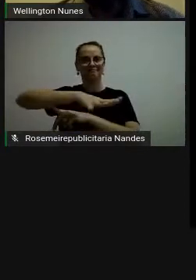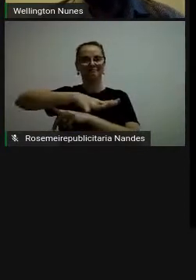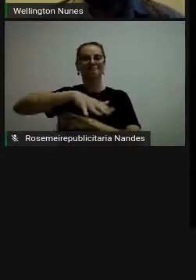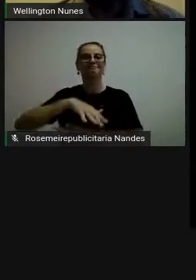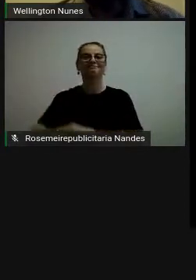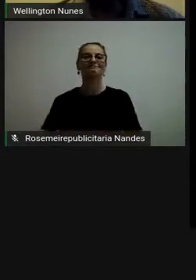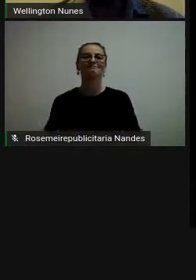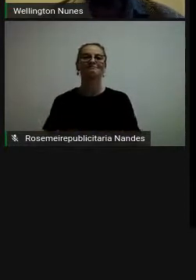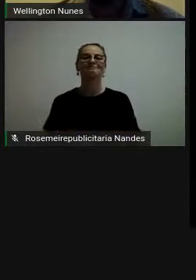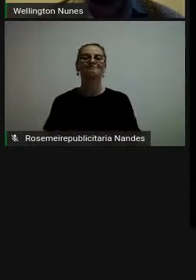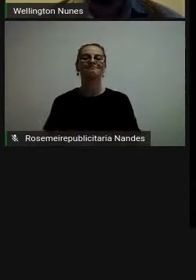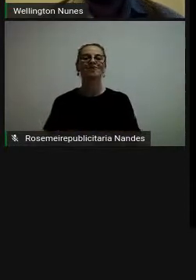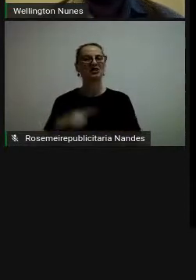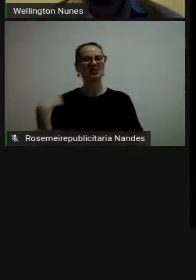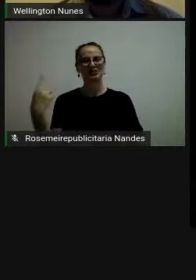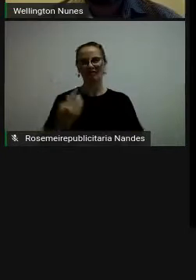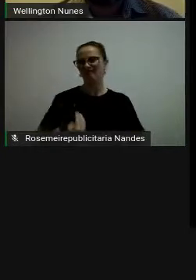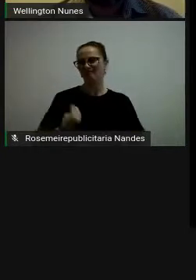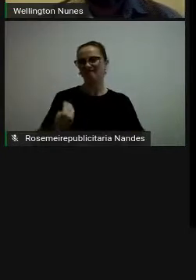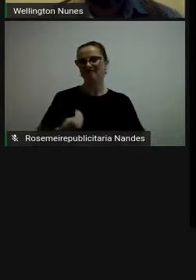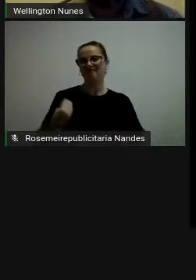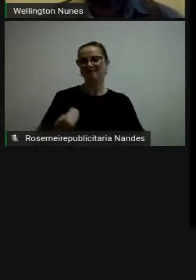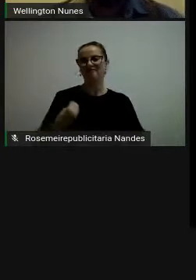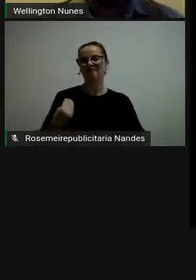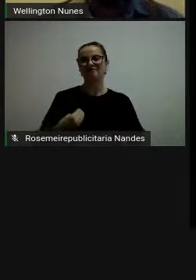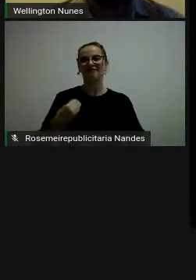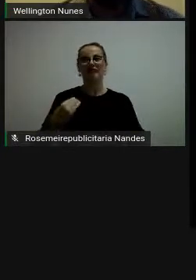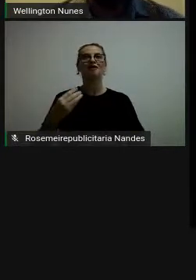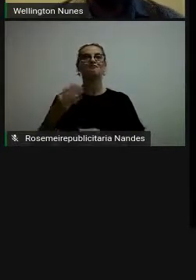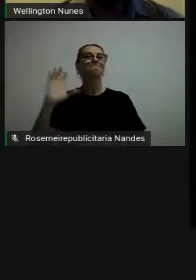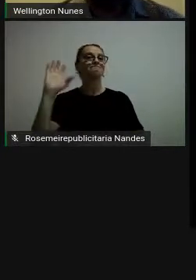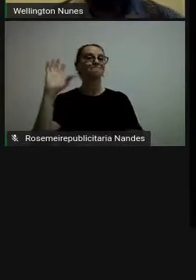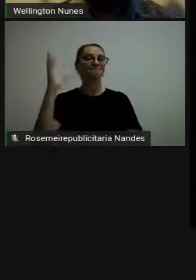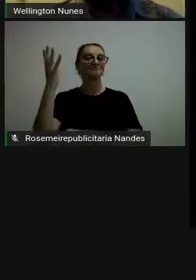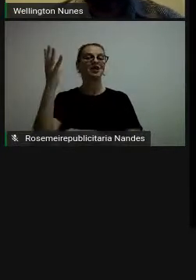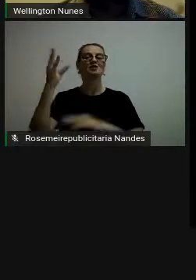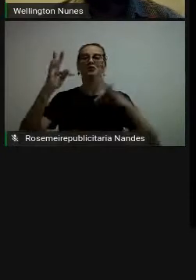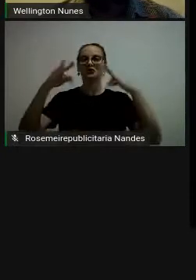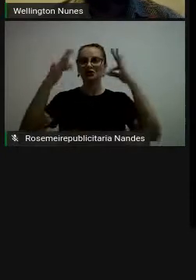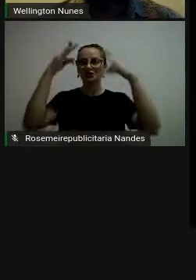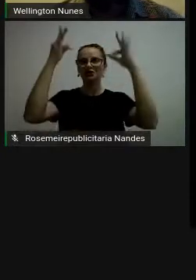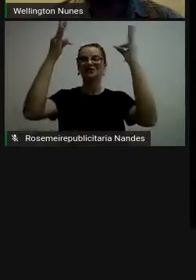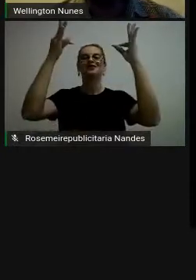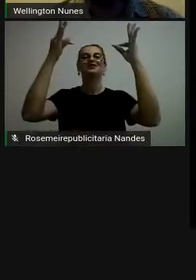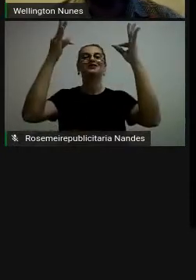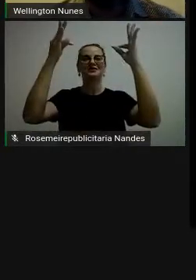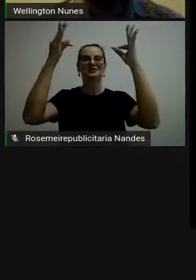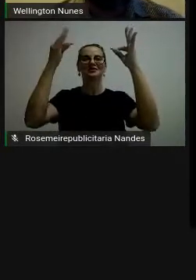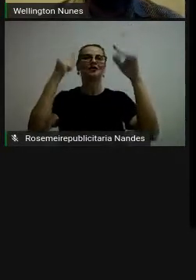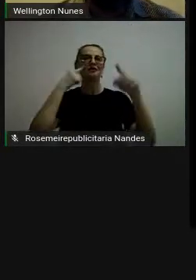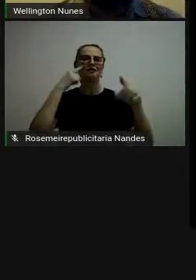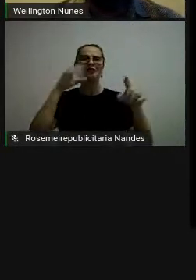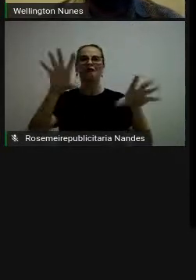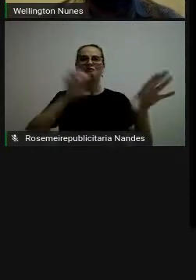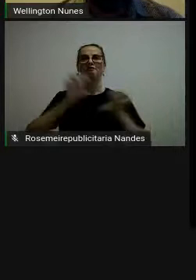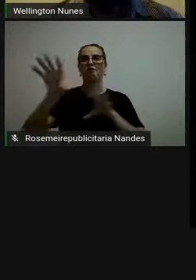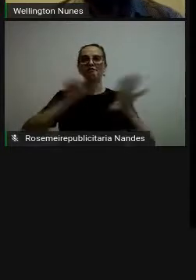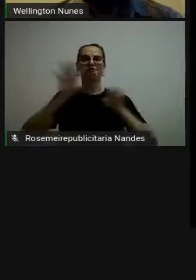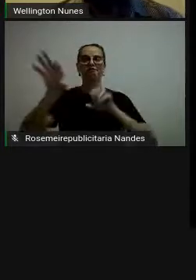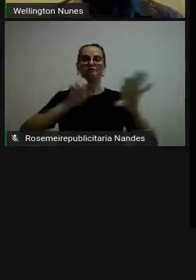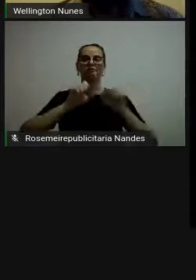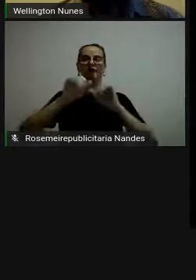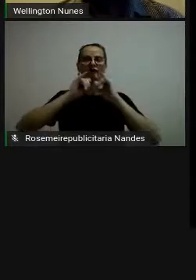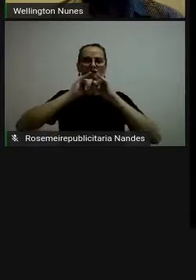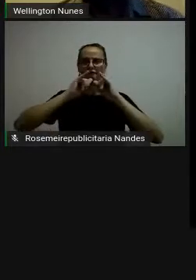vivemos na era da tecnologia. Ao mesmo tempo, você é bombardeado aí por uma gama de informações.